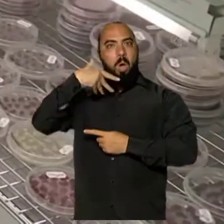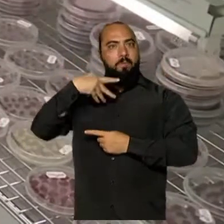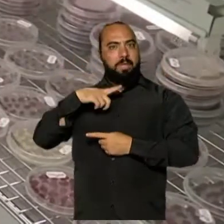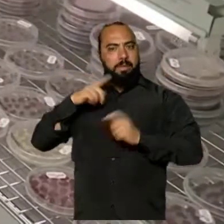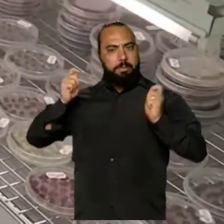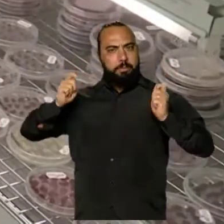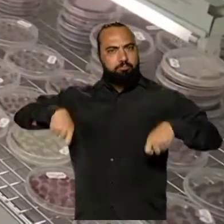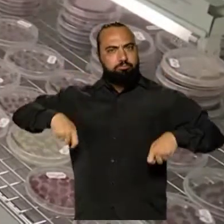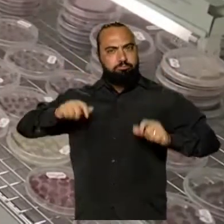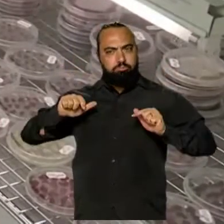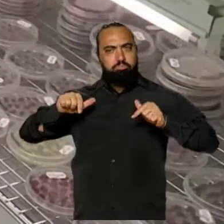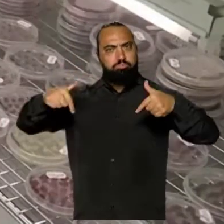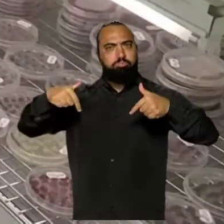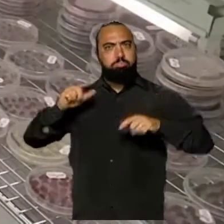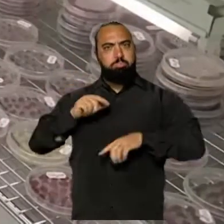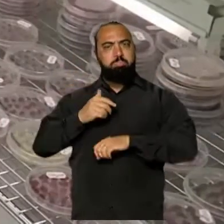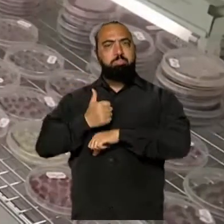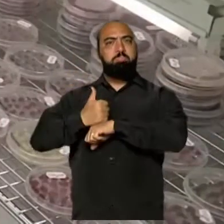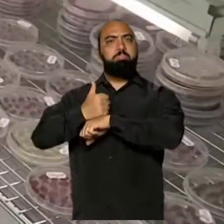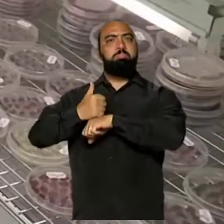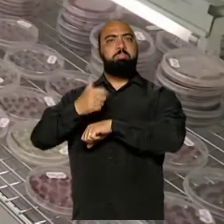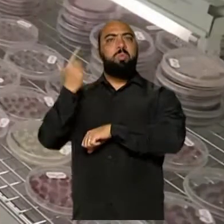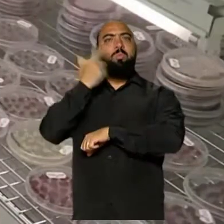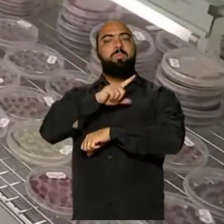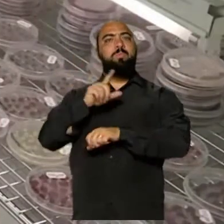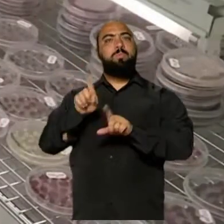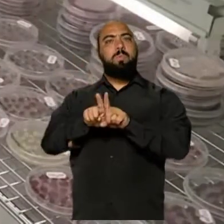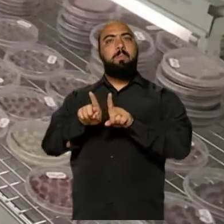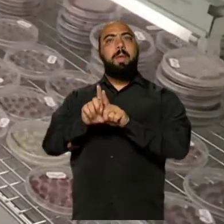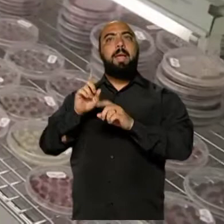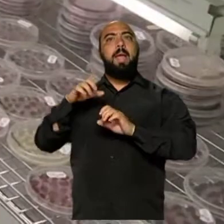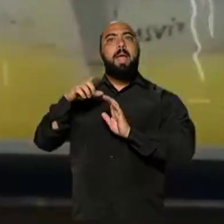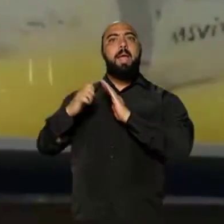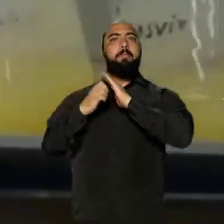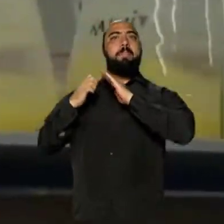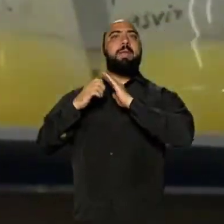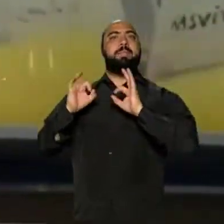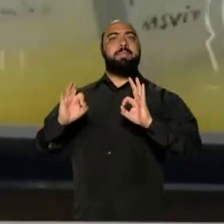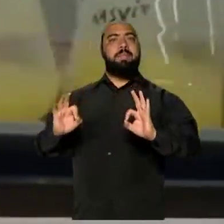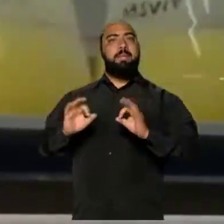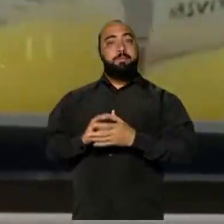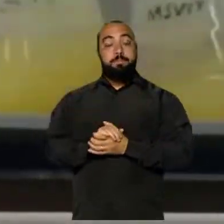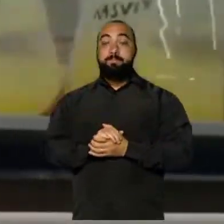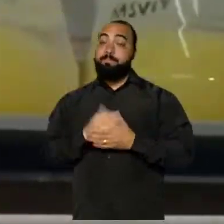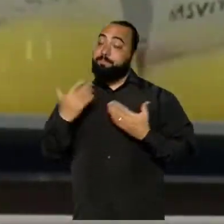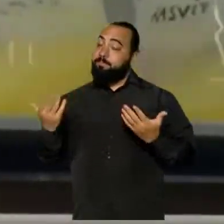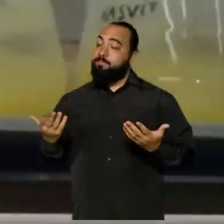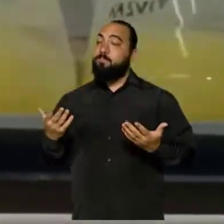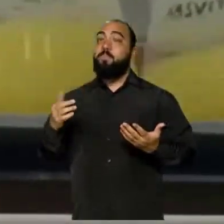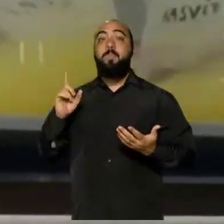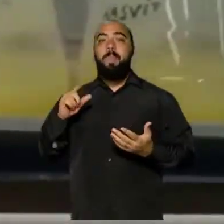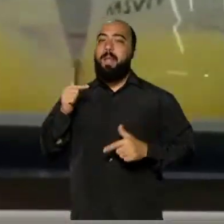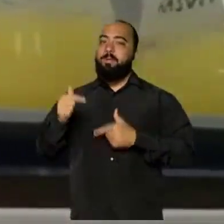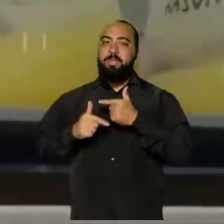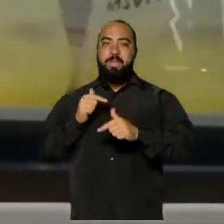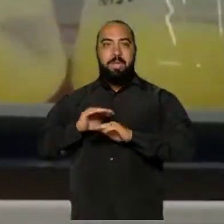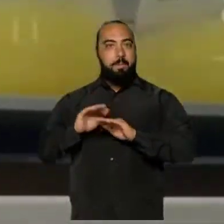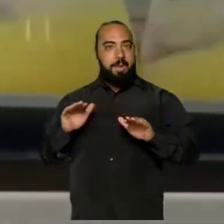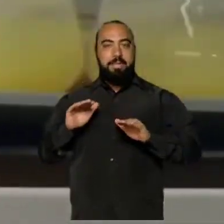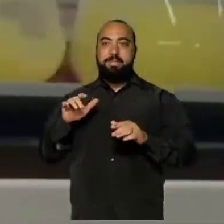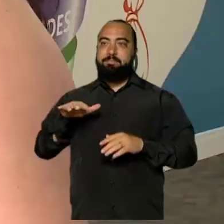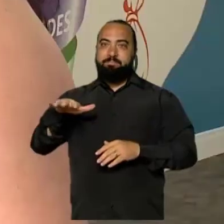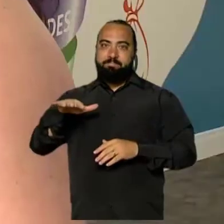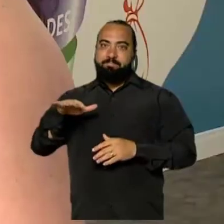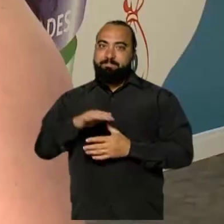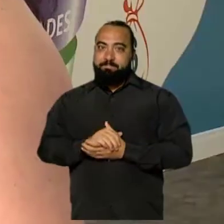potencial, que a gente faz, é empresa de fato, né? Enfim, esse é o trabalho, o mercado de